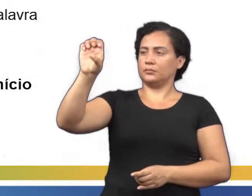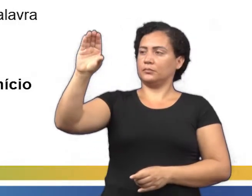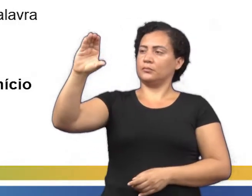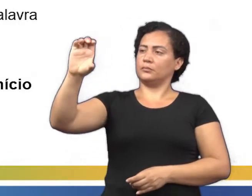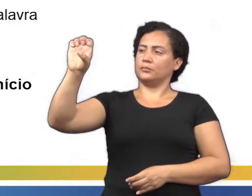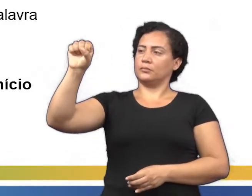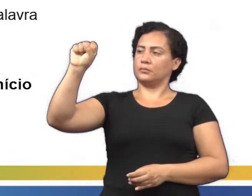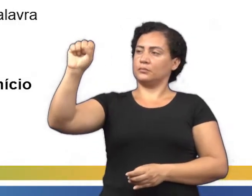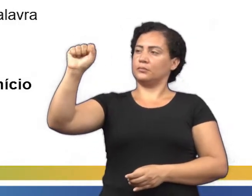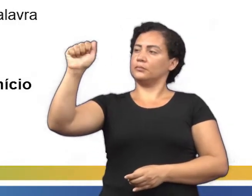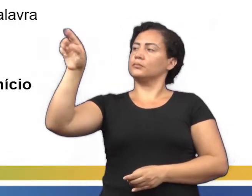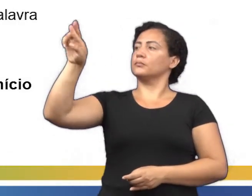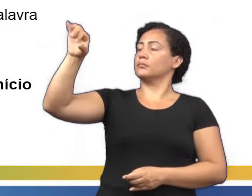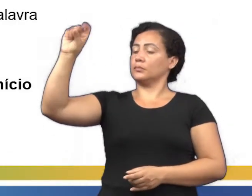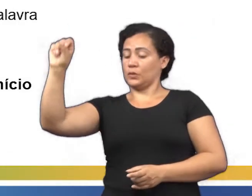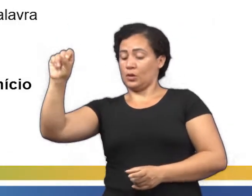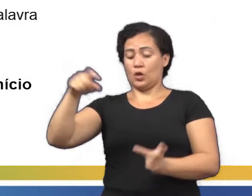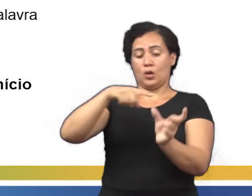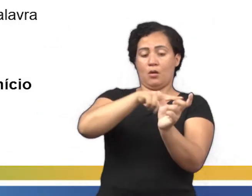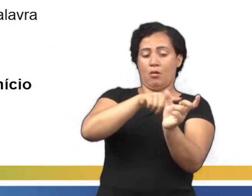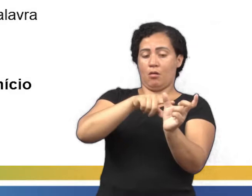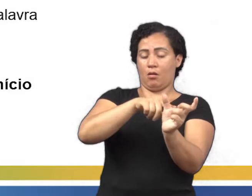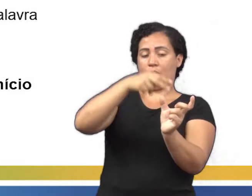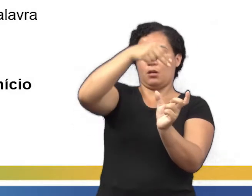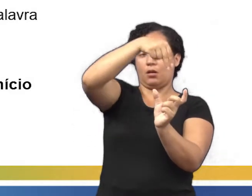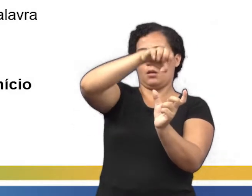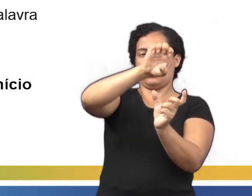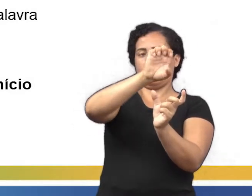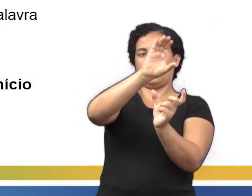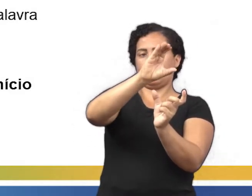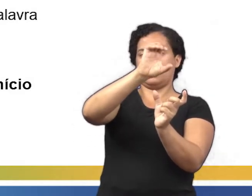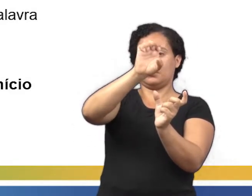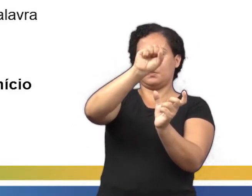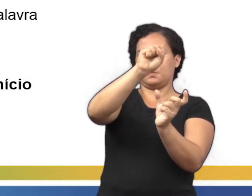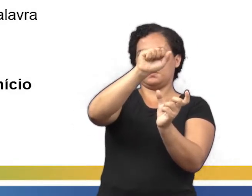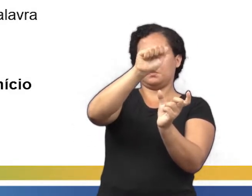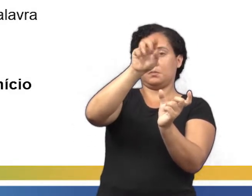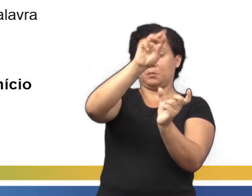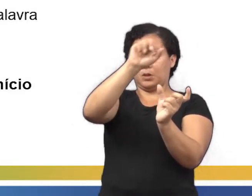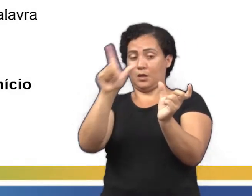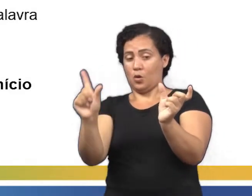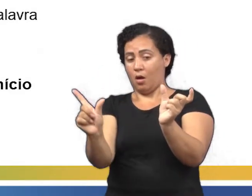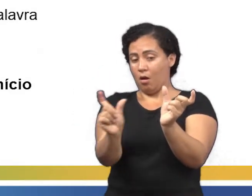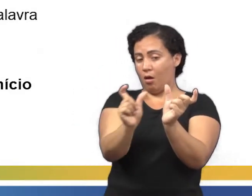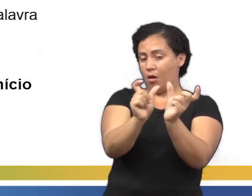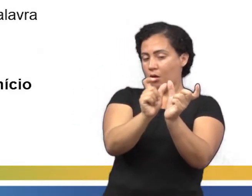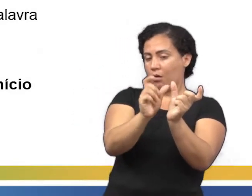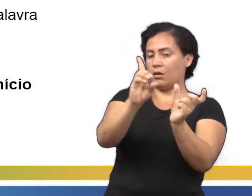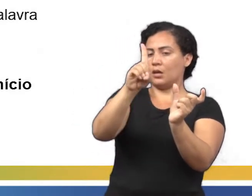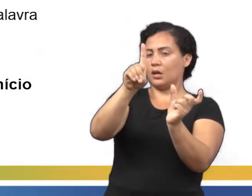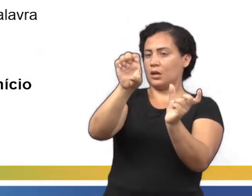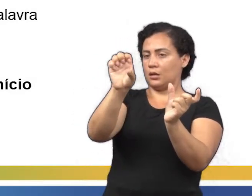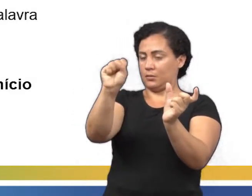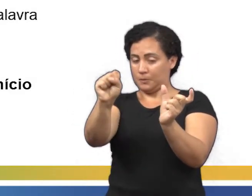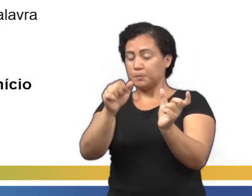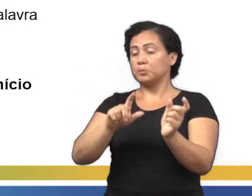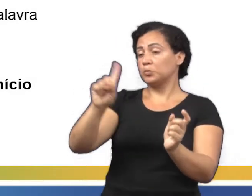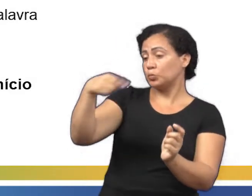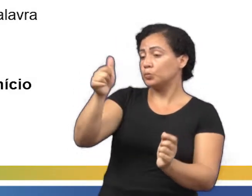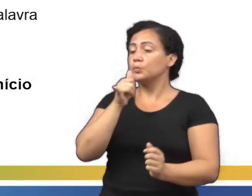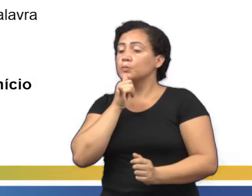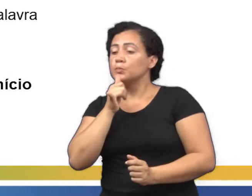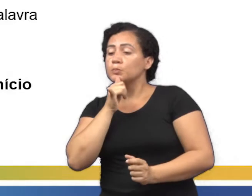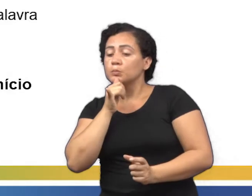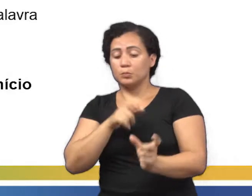essa palavra é formada pelo necessário e lá no início dela eu coloco o prefixo des. Um segundo exemplo, eu